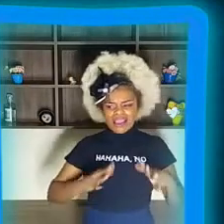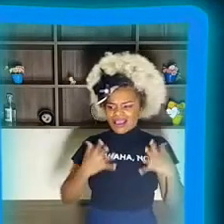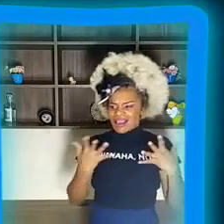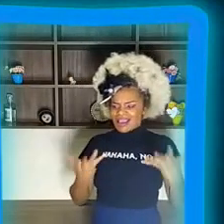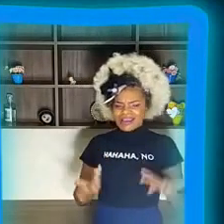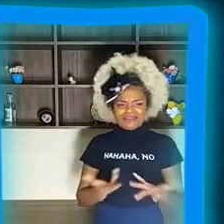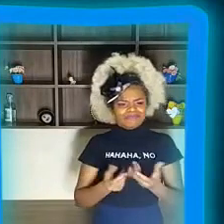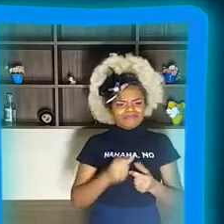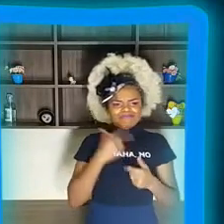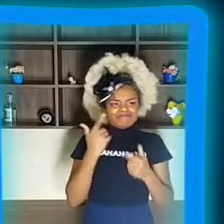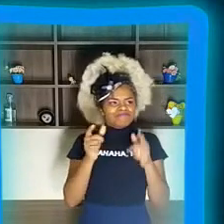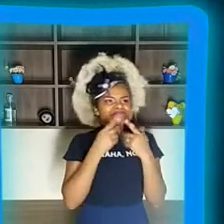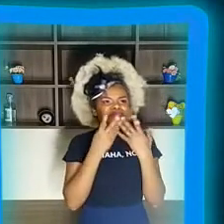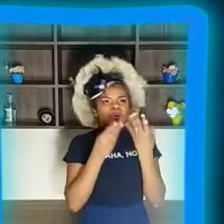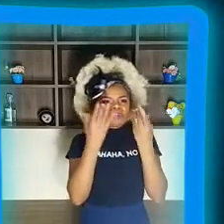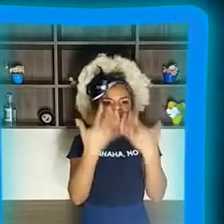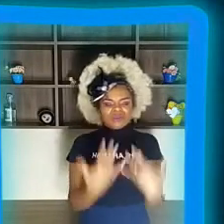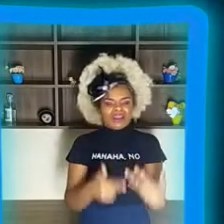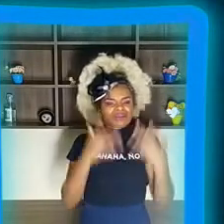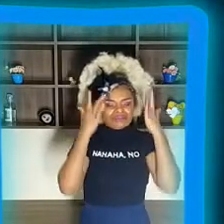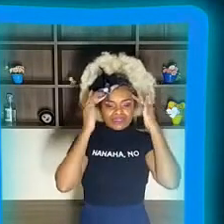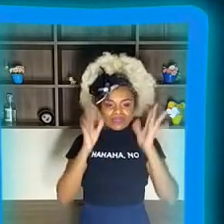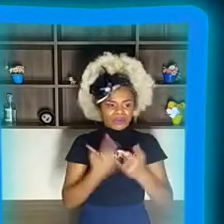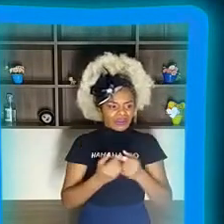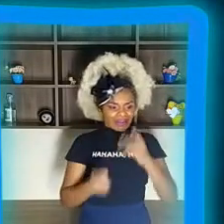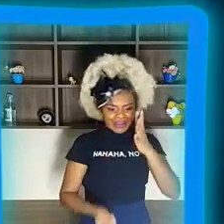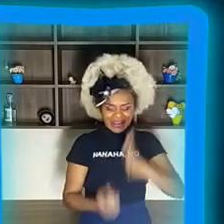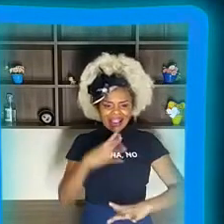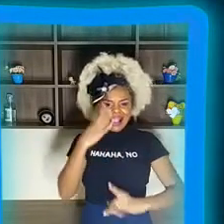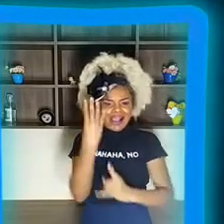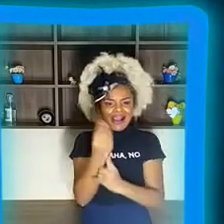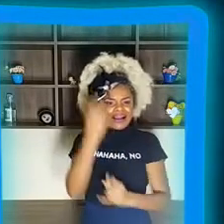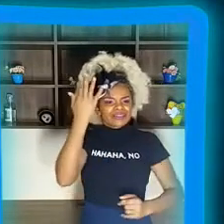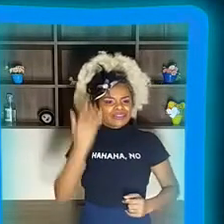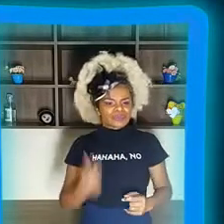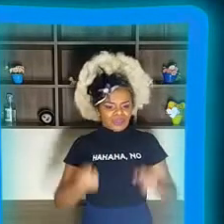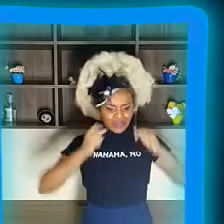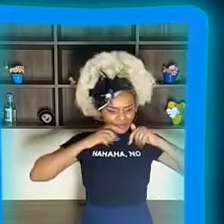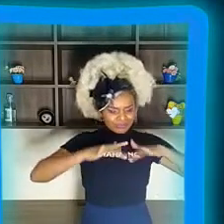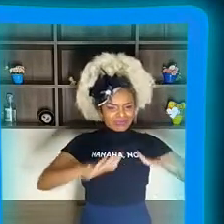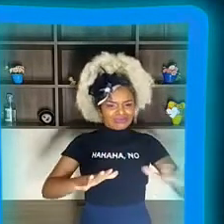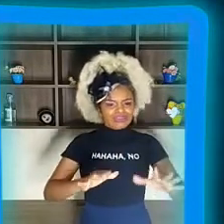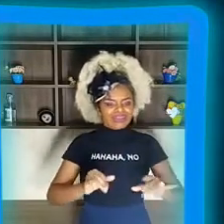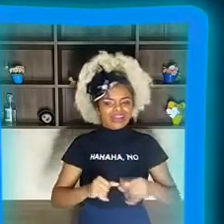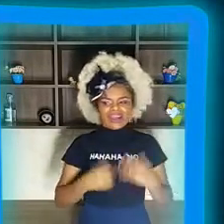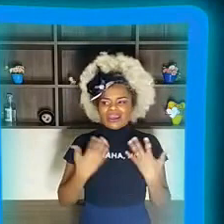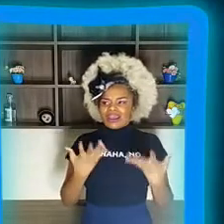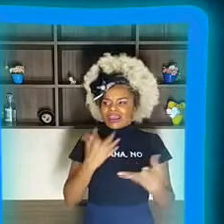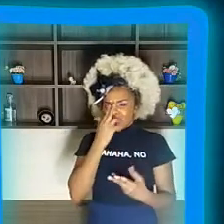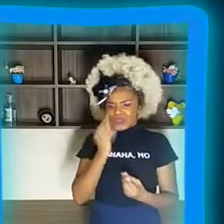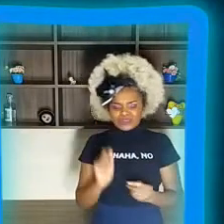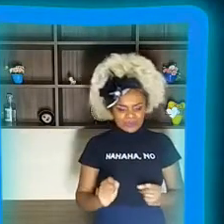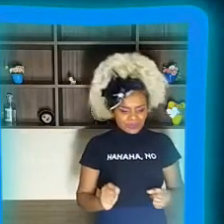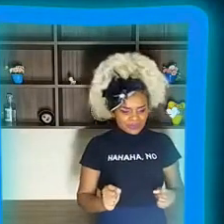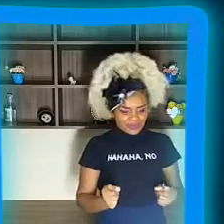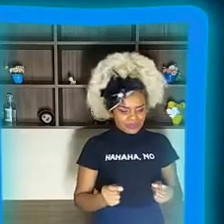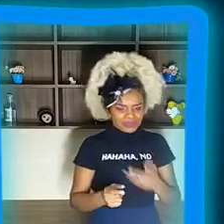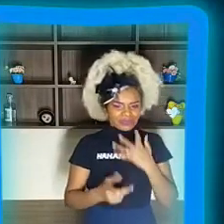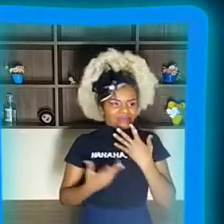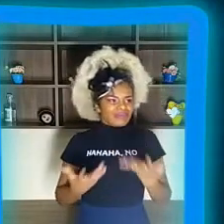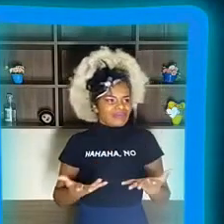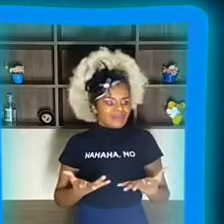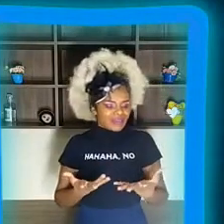nossa, não tem palavra, porque é gerar arte espírita e multiplicar. É, assim, eu acho que é, né,